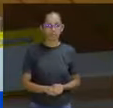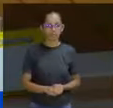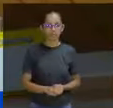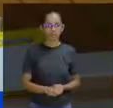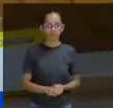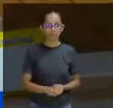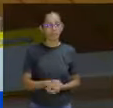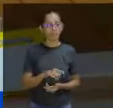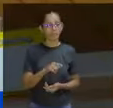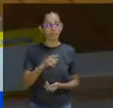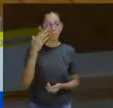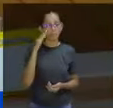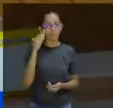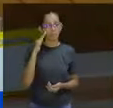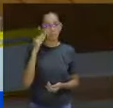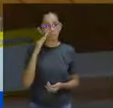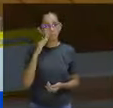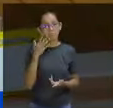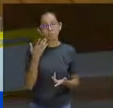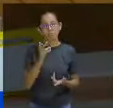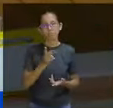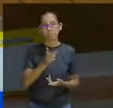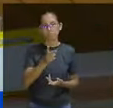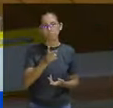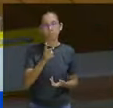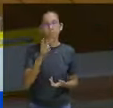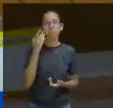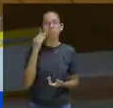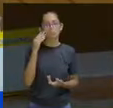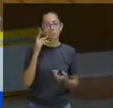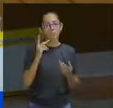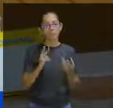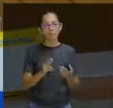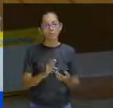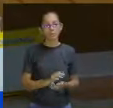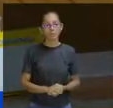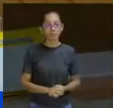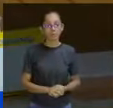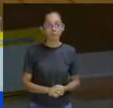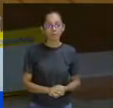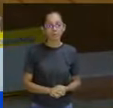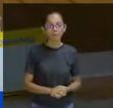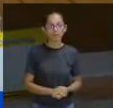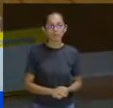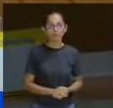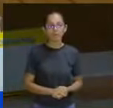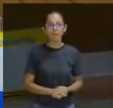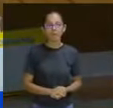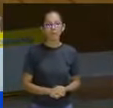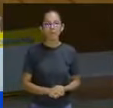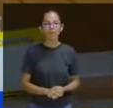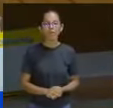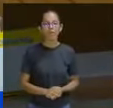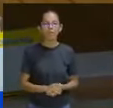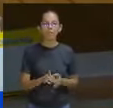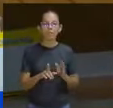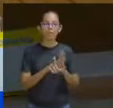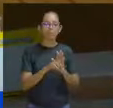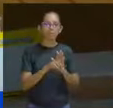entendimento pacífico, eu transcrevo isso aqui, quanto à interpretação do artigo 37, parágrafo 11 da